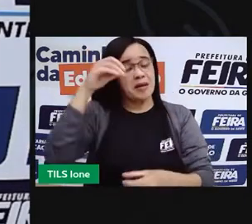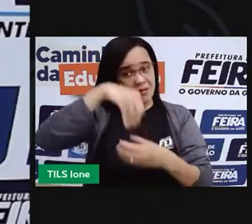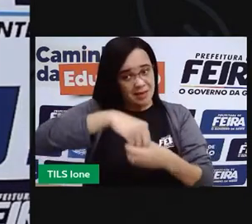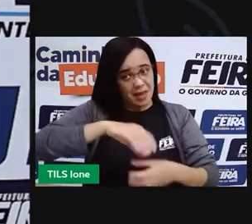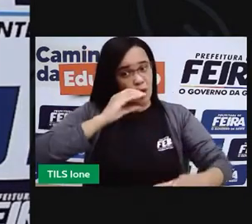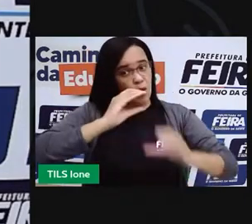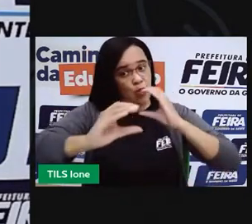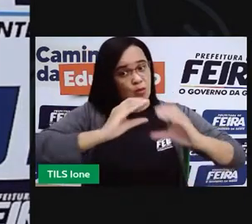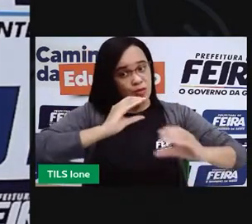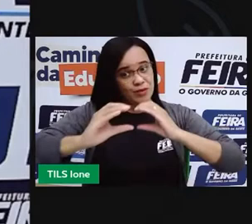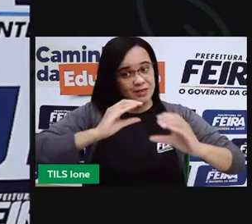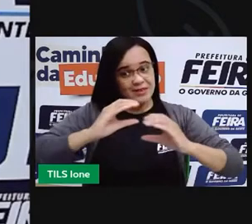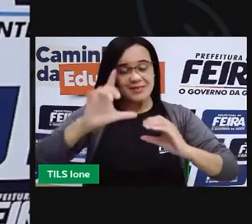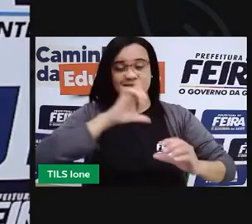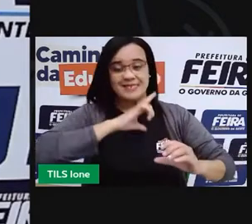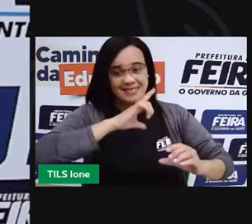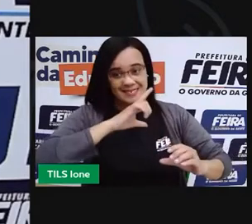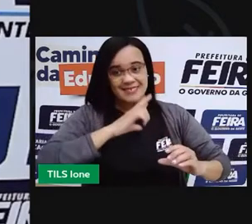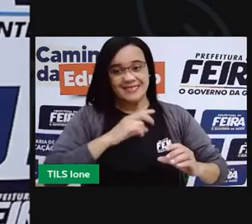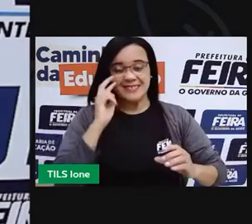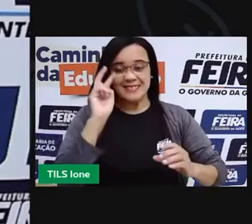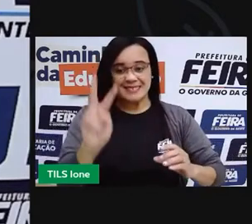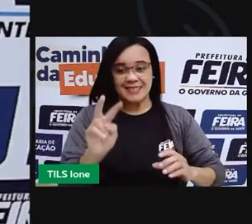com o outro. Então, vamos ver